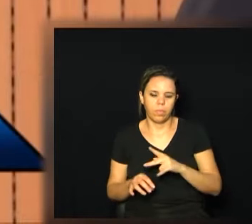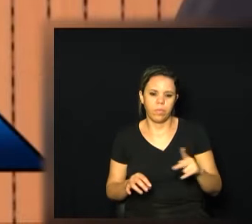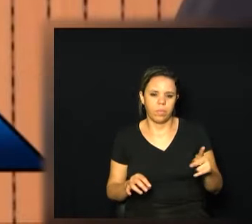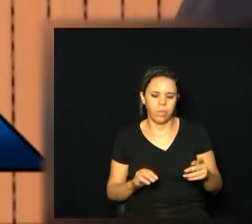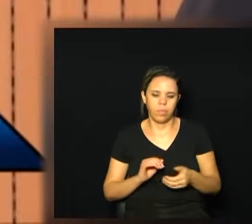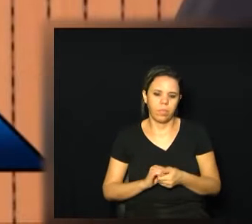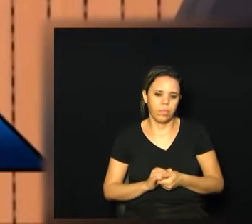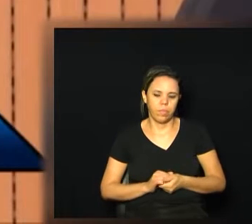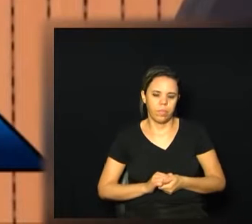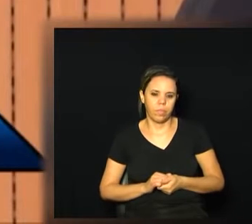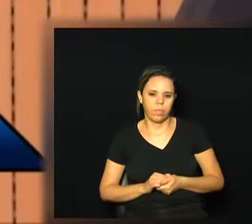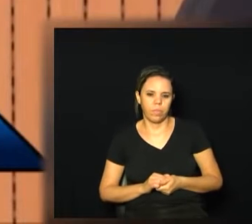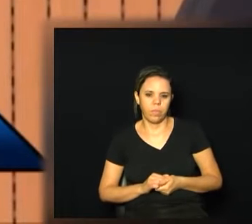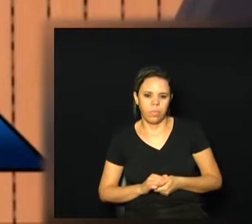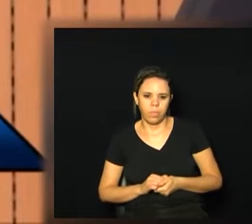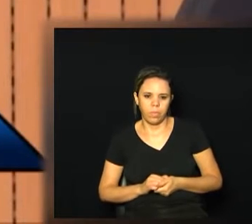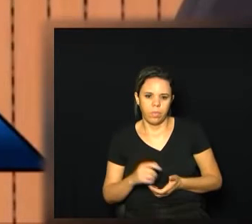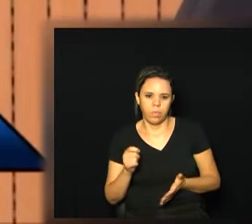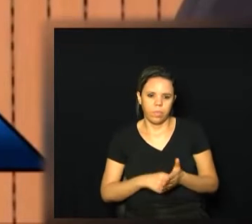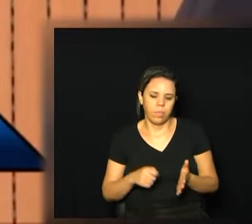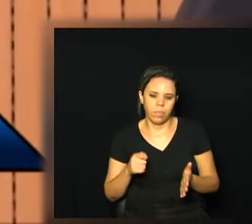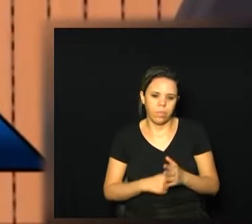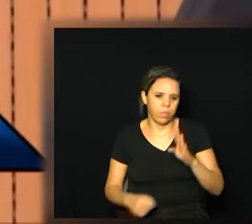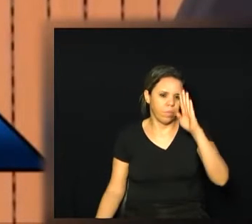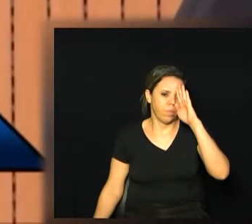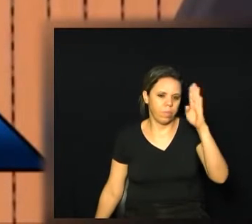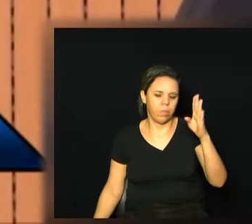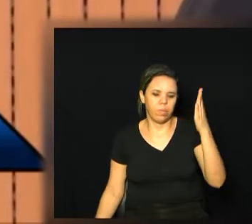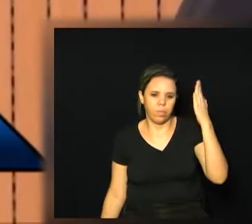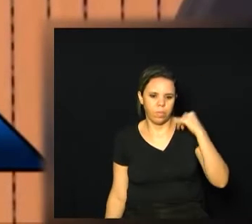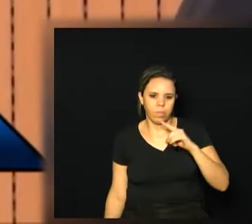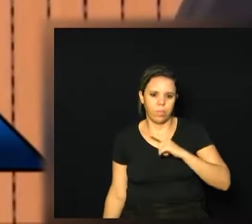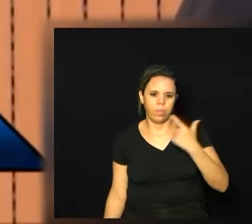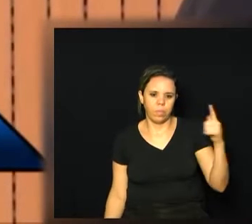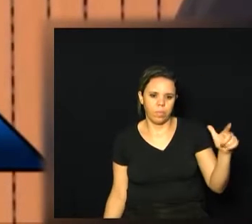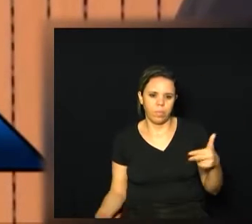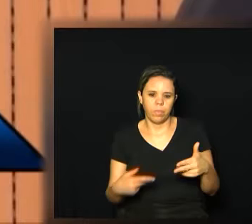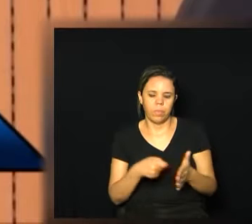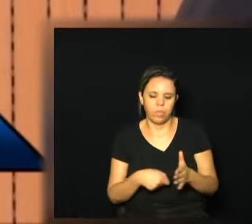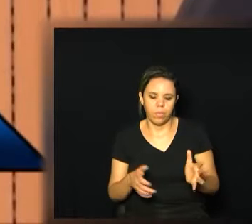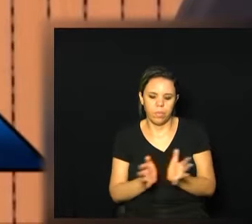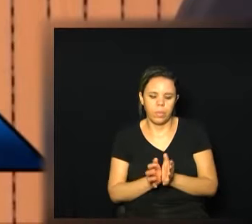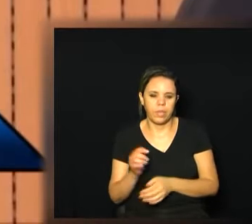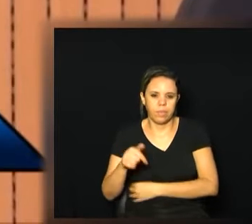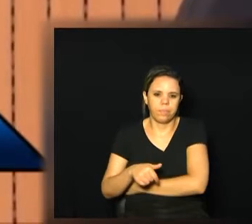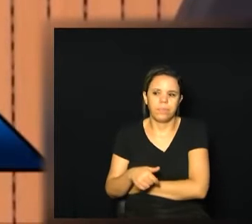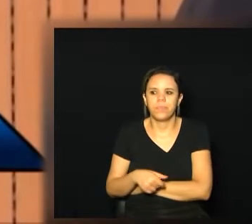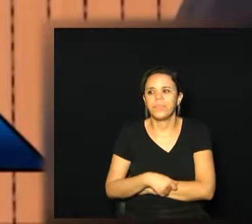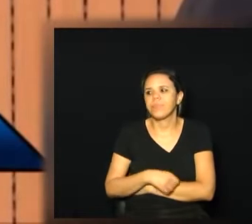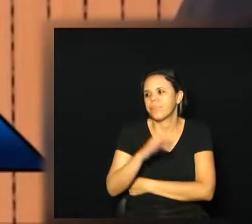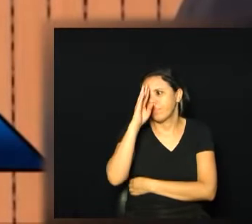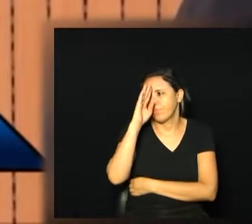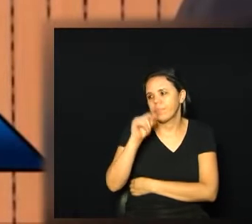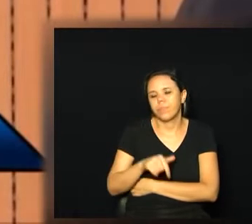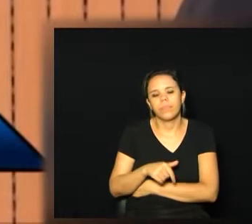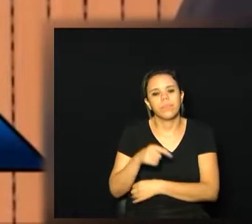presidente nesse sentido da luta. Principalmente, eu sei que tem outras pautas essa comissão, mas uma das pautas principais é